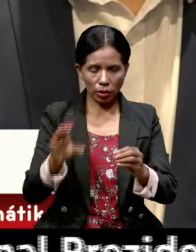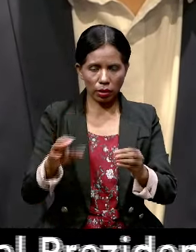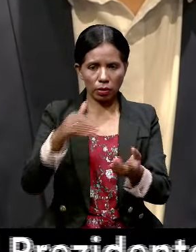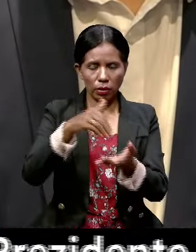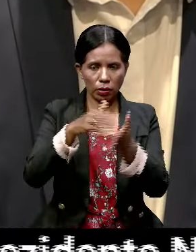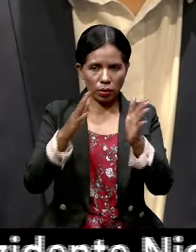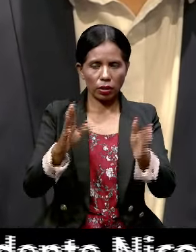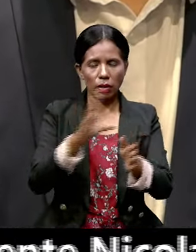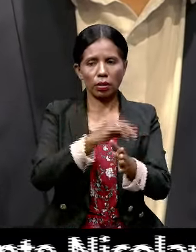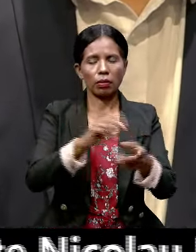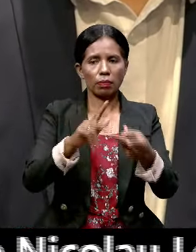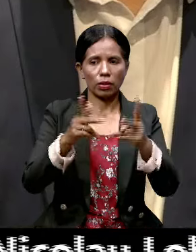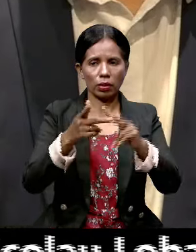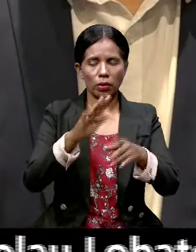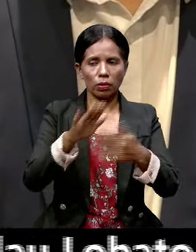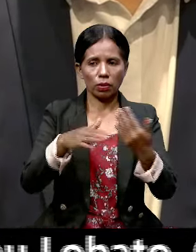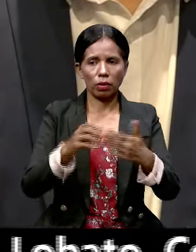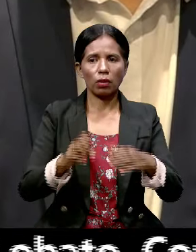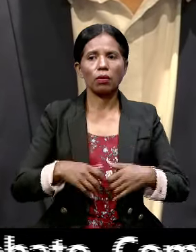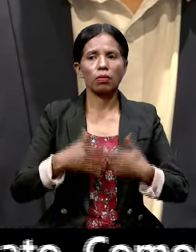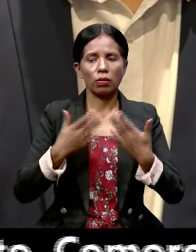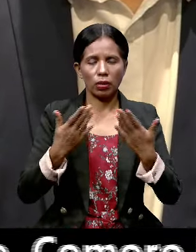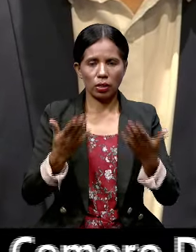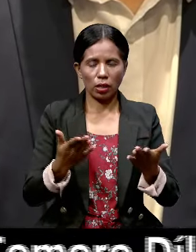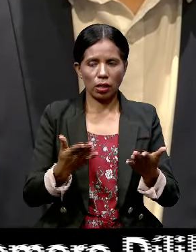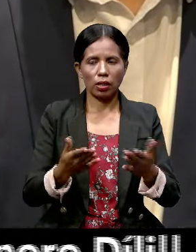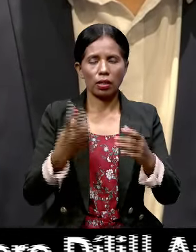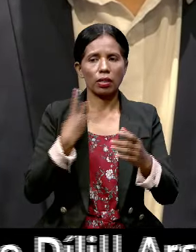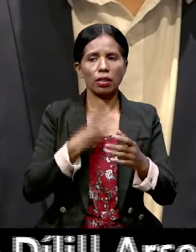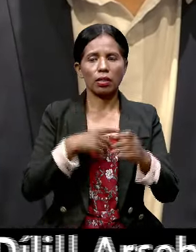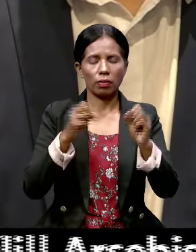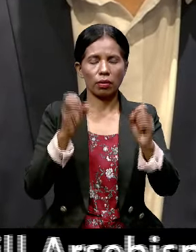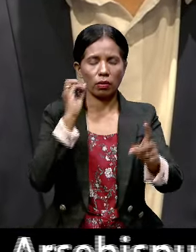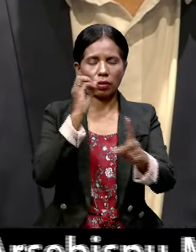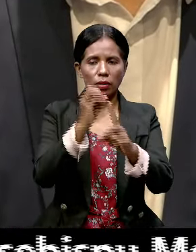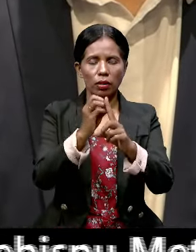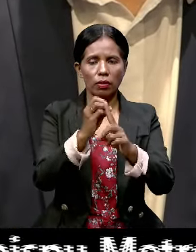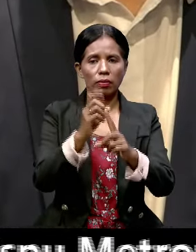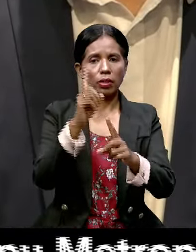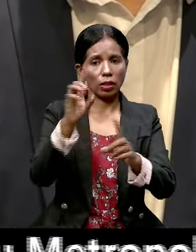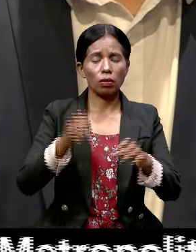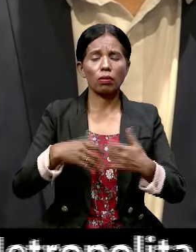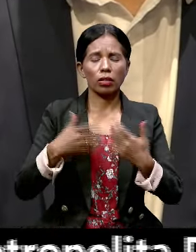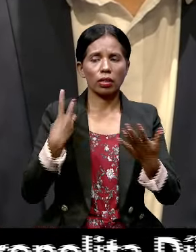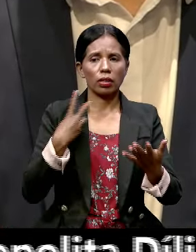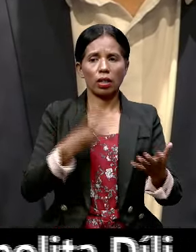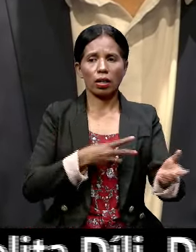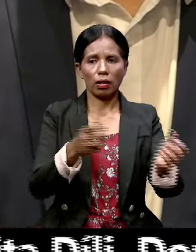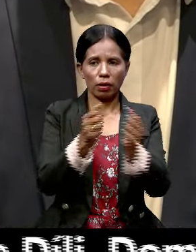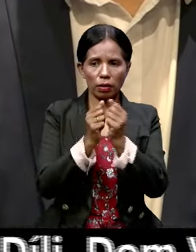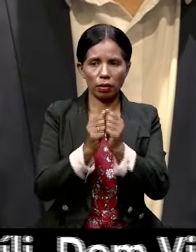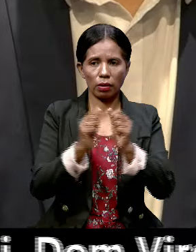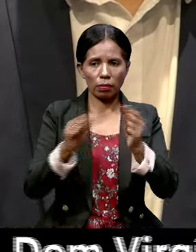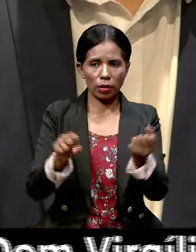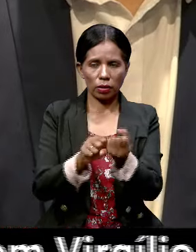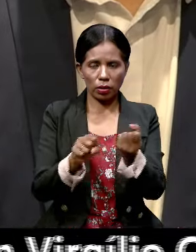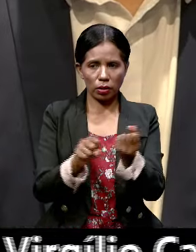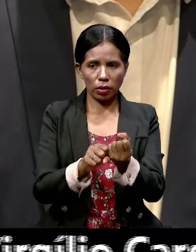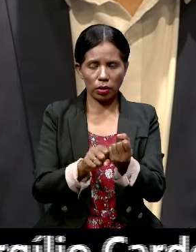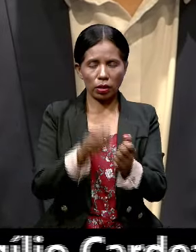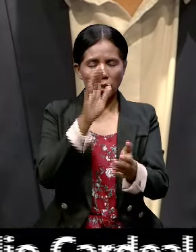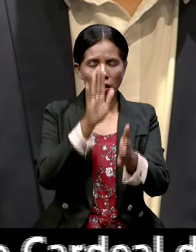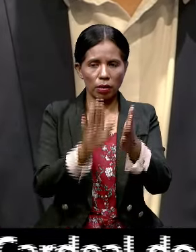todo e nível nacional, outro, para o insight abelê. Ia objetivo ida onsa ita hamutuk bel contribuiu a